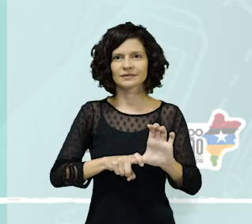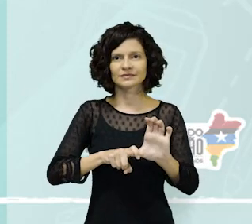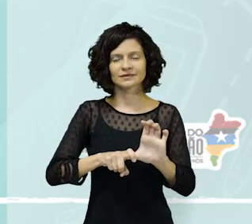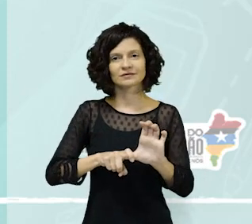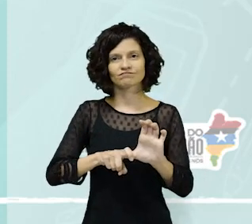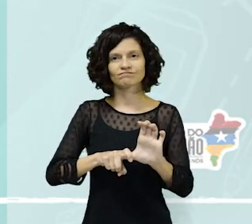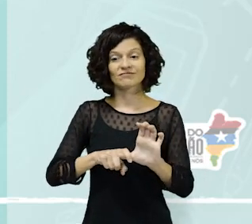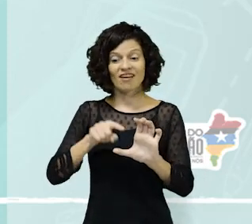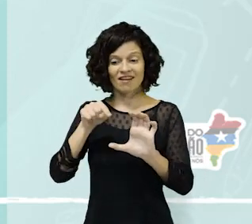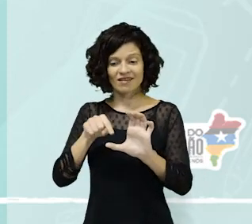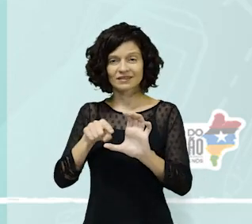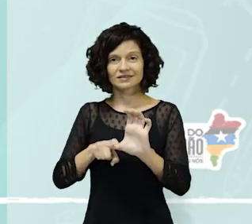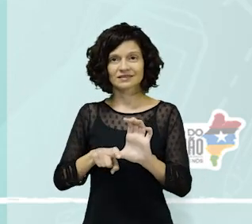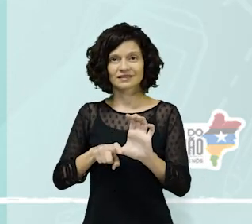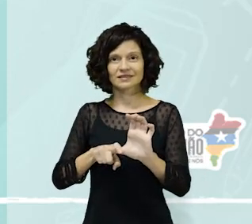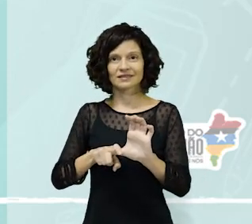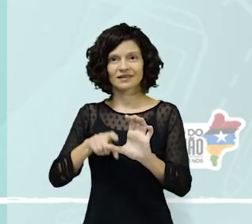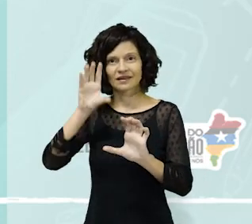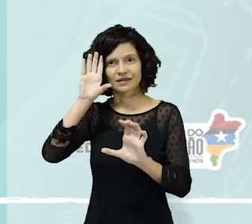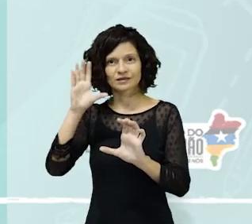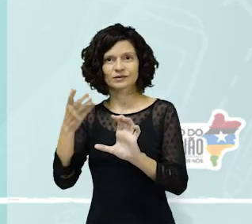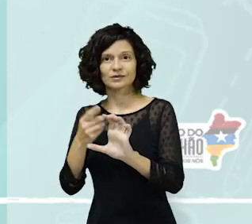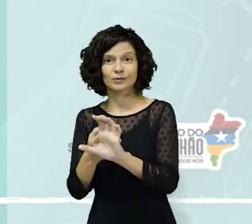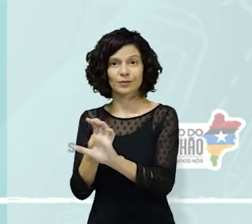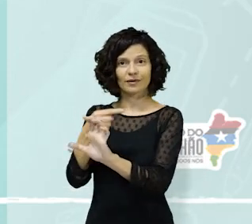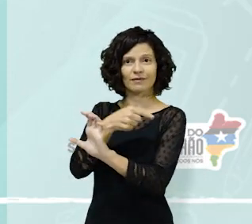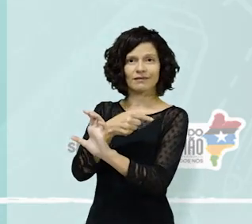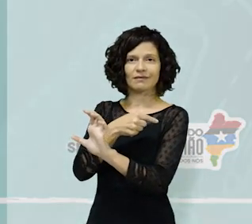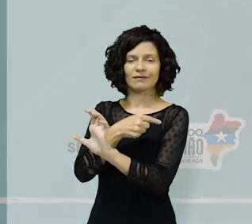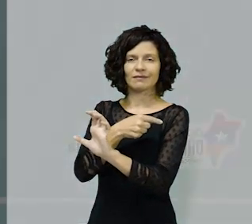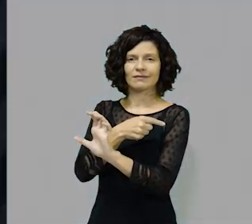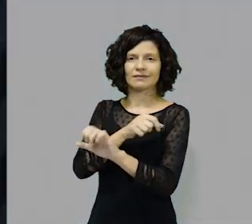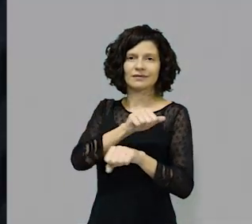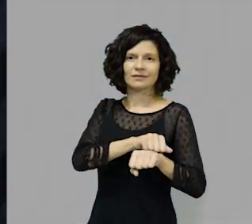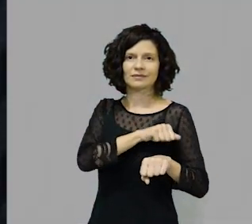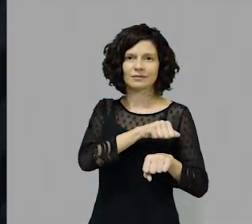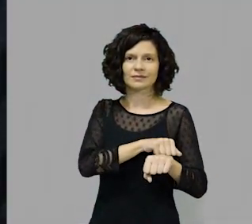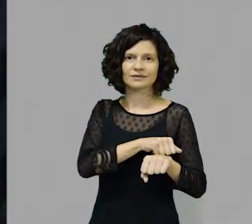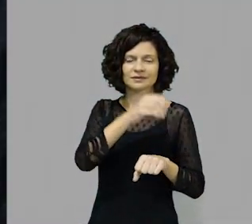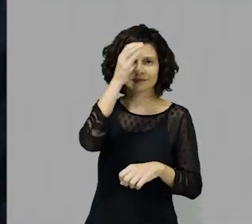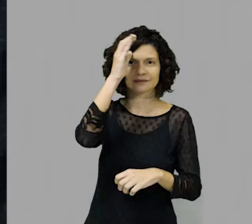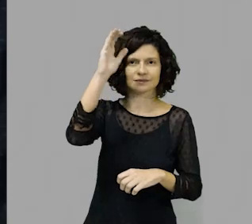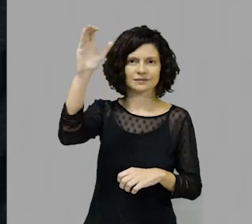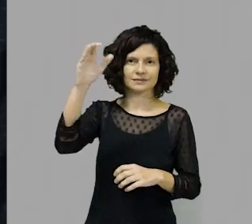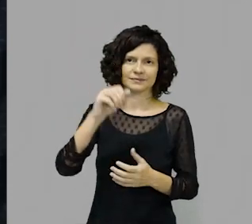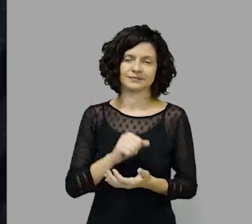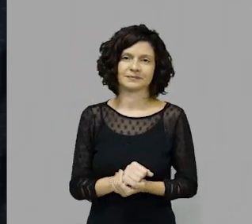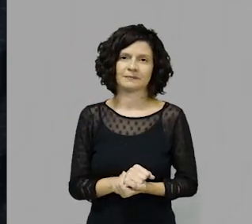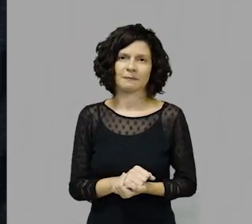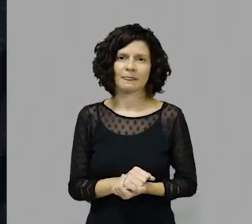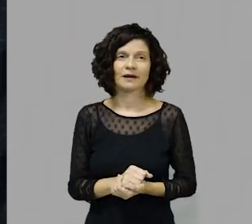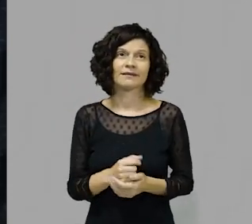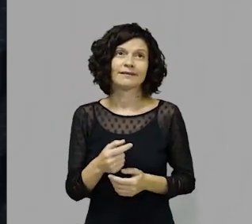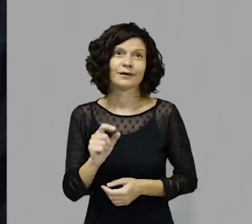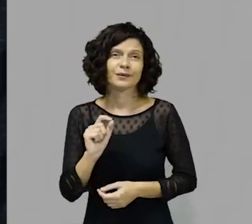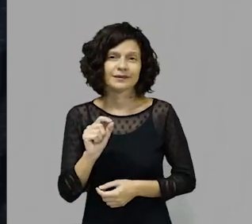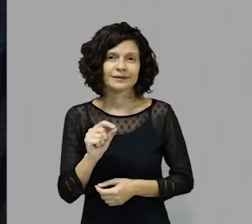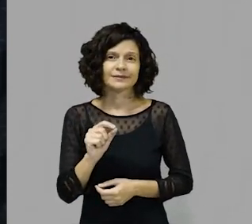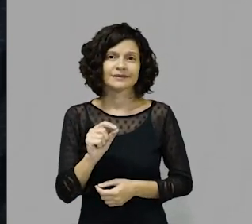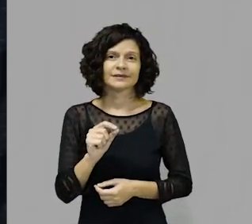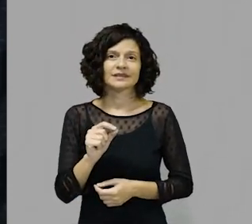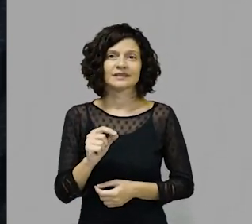cultura da pobreza. Tem a ver com a constante situação de dependência de auxílios do Estado, de